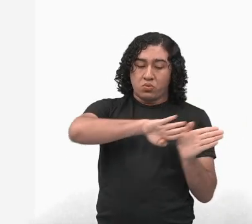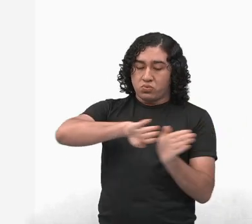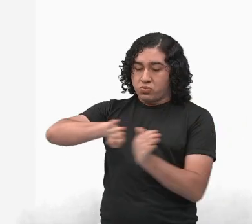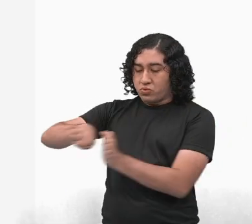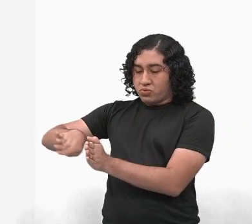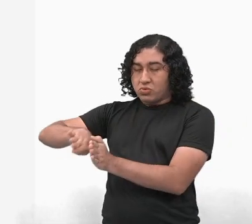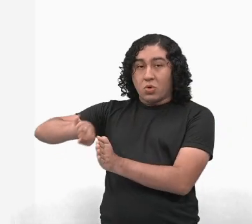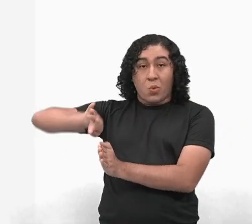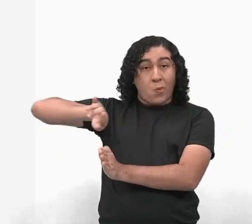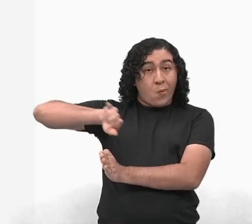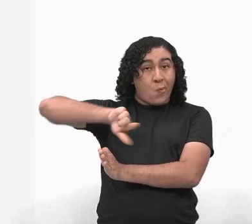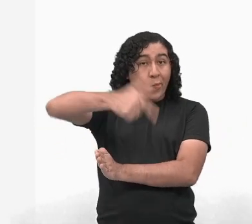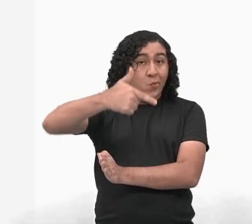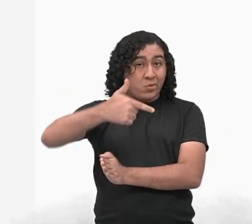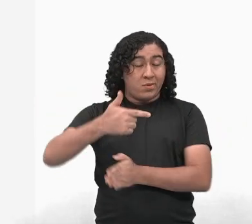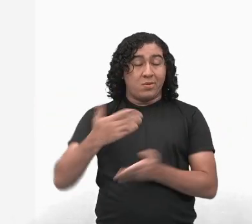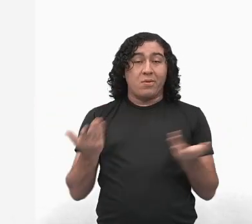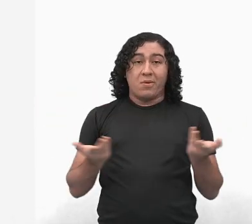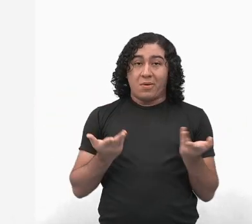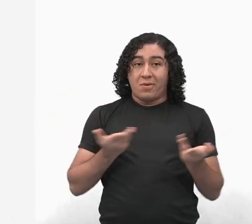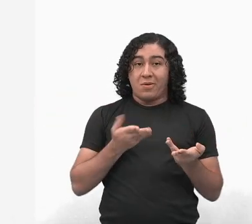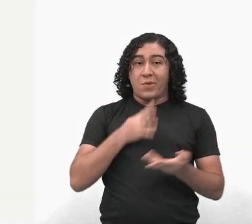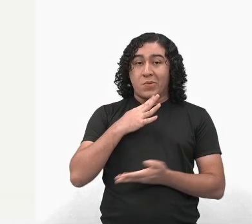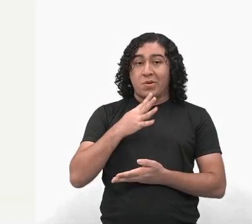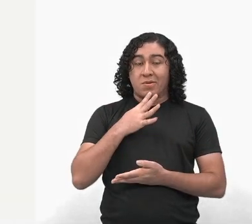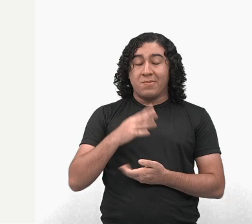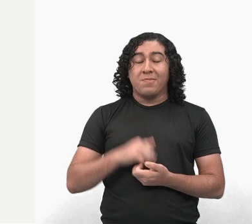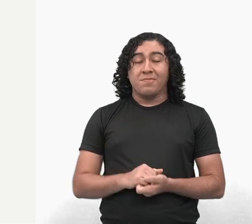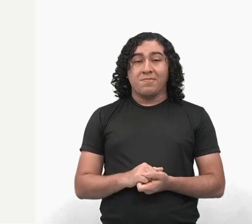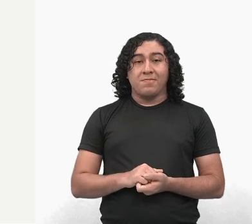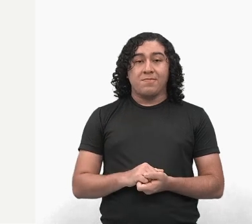revolução, uma outra revolta,